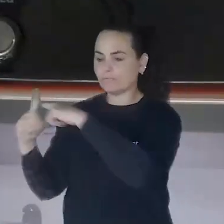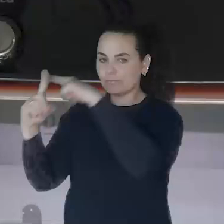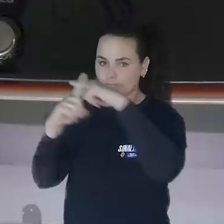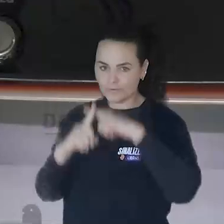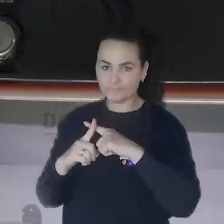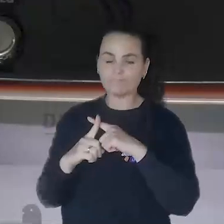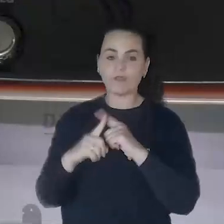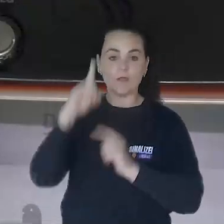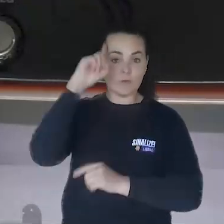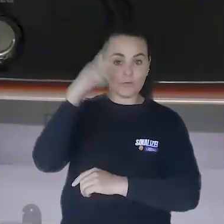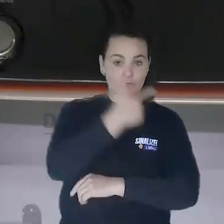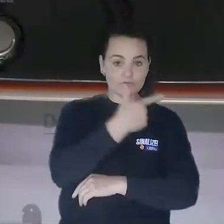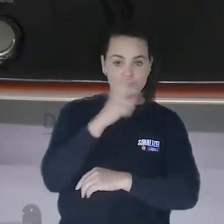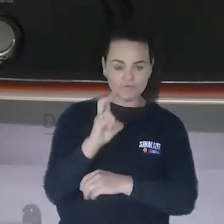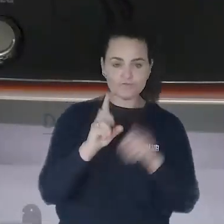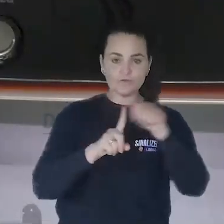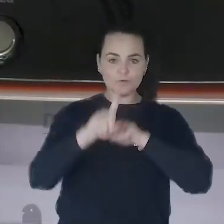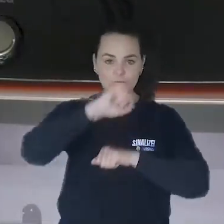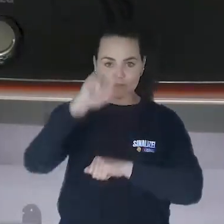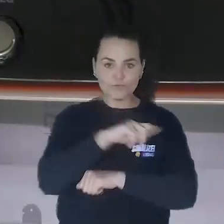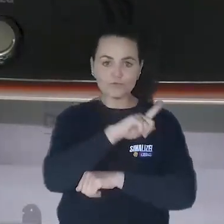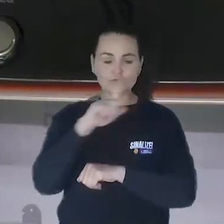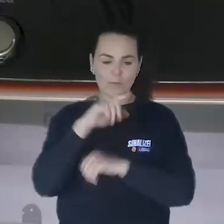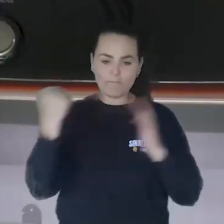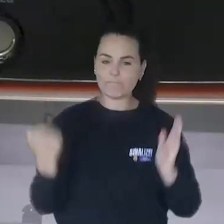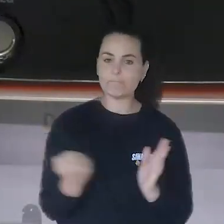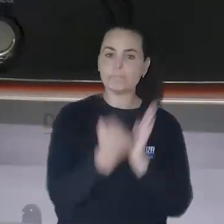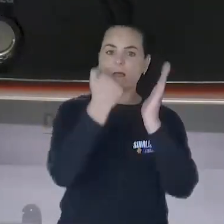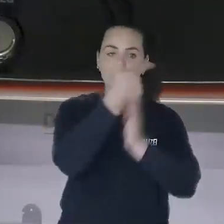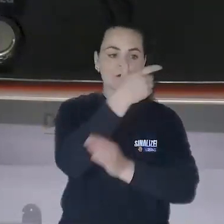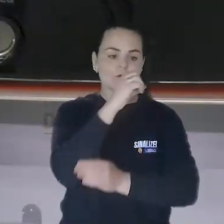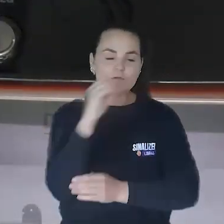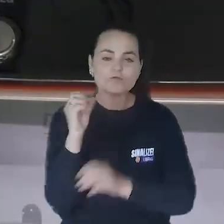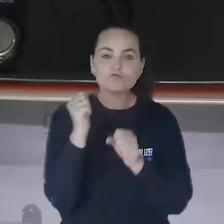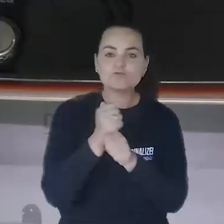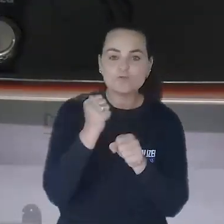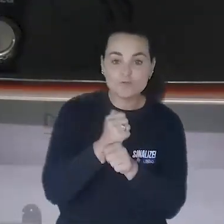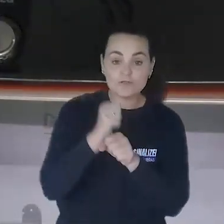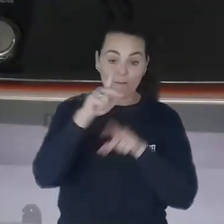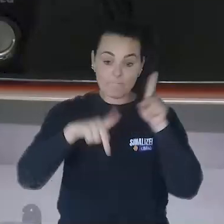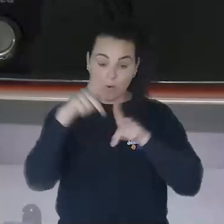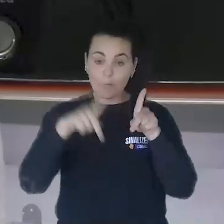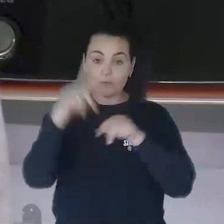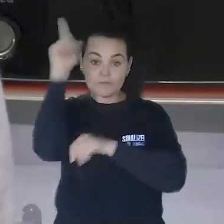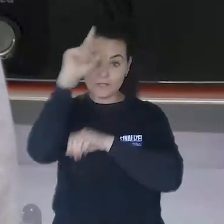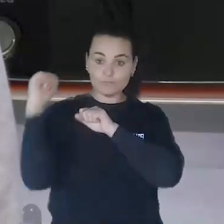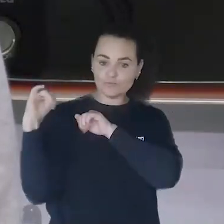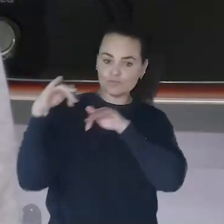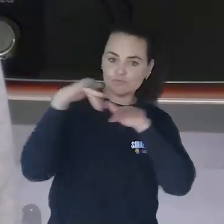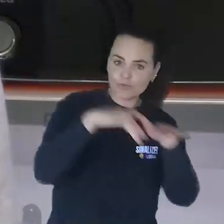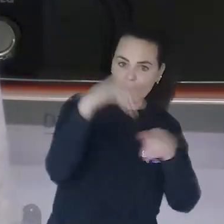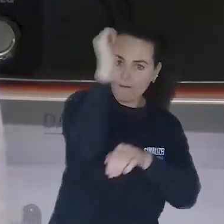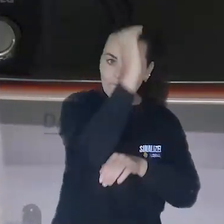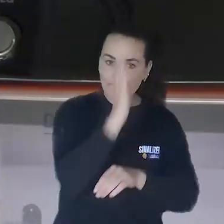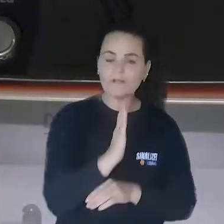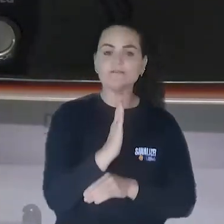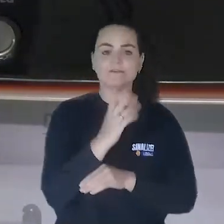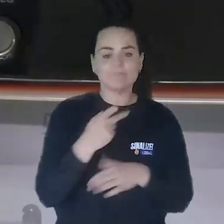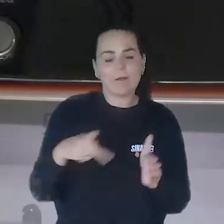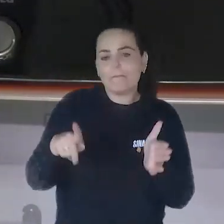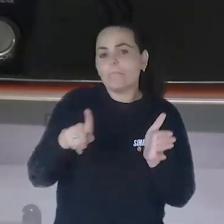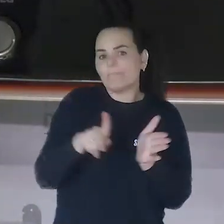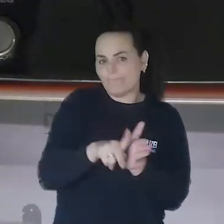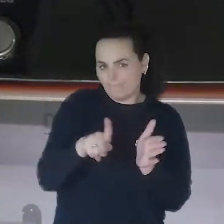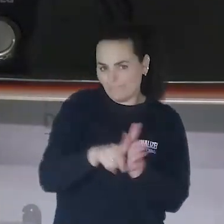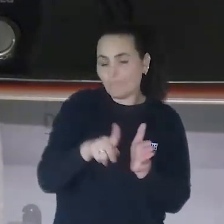25 de julho de 2024 celebra-se o Marco de 200 anos da chegada dos Imigrantes de língua alemã ao